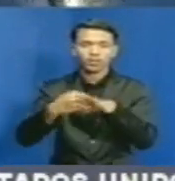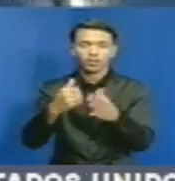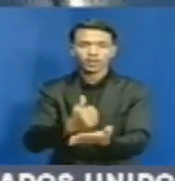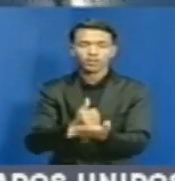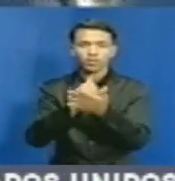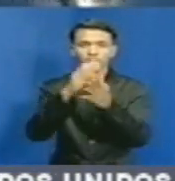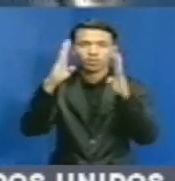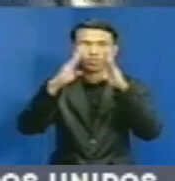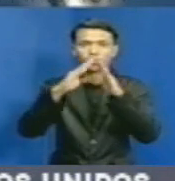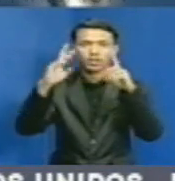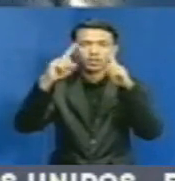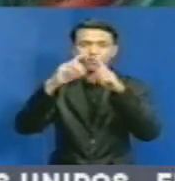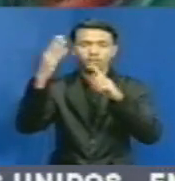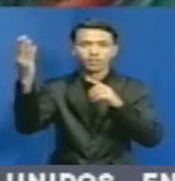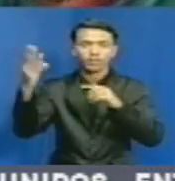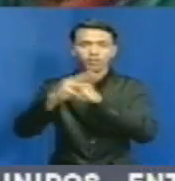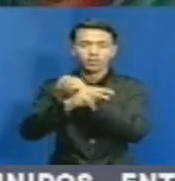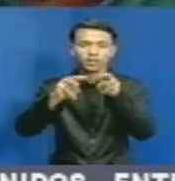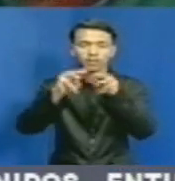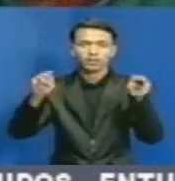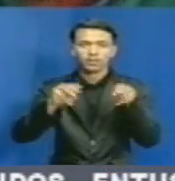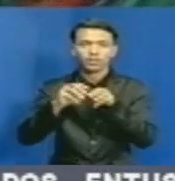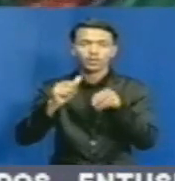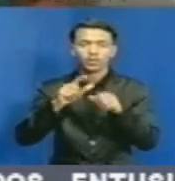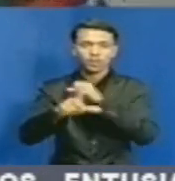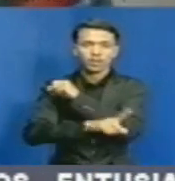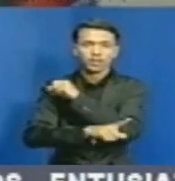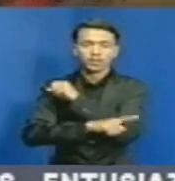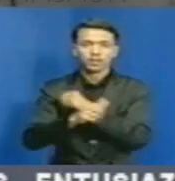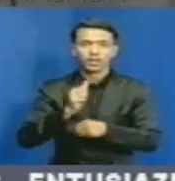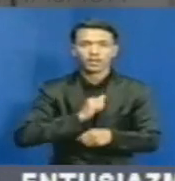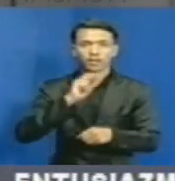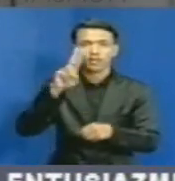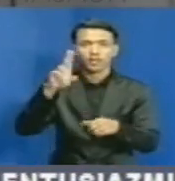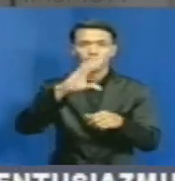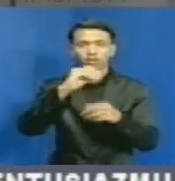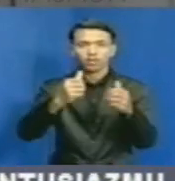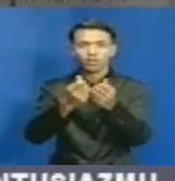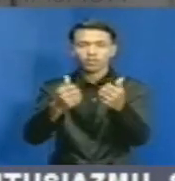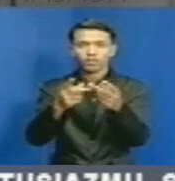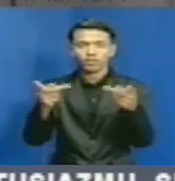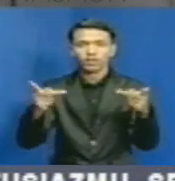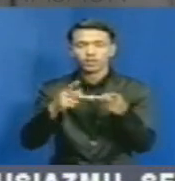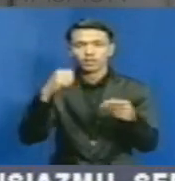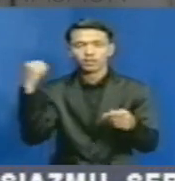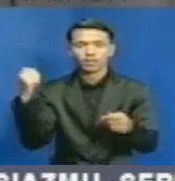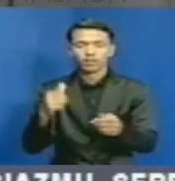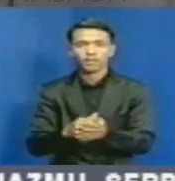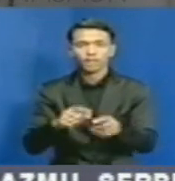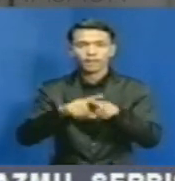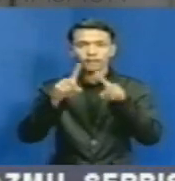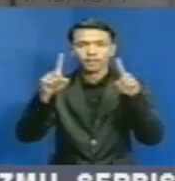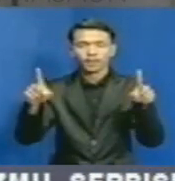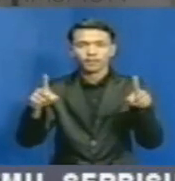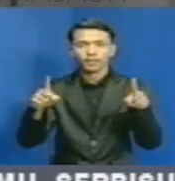vítima e município de Kisa, a Eleu no Fatin Selutan. Se dá o halo buat bar para vítima Sira, mas vai buat